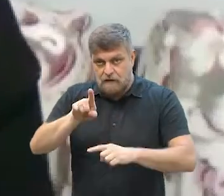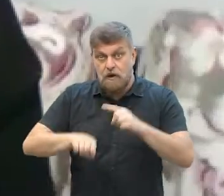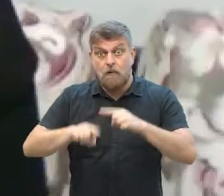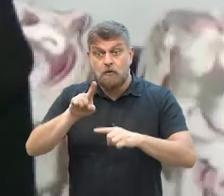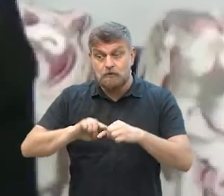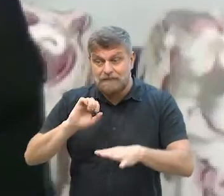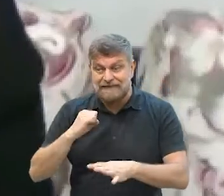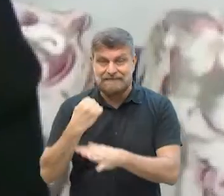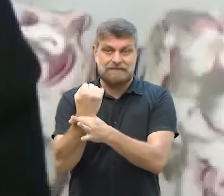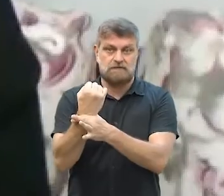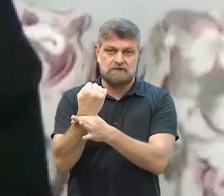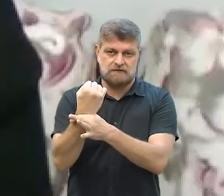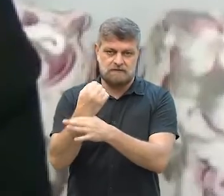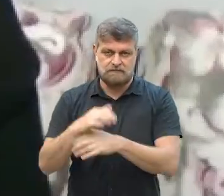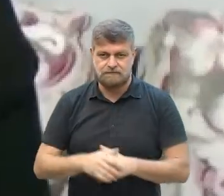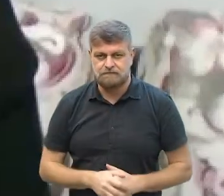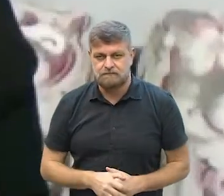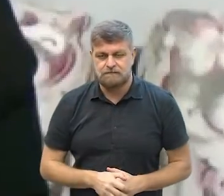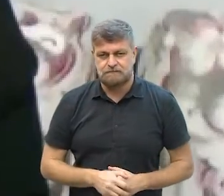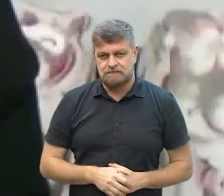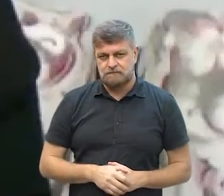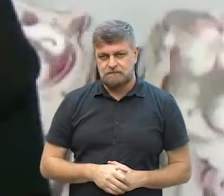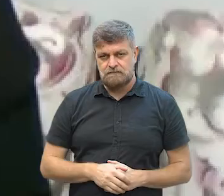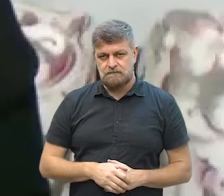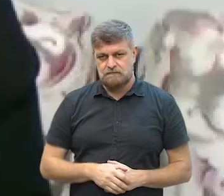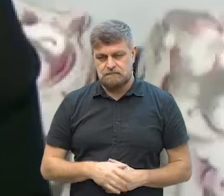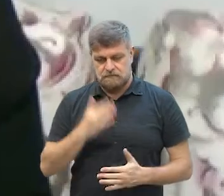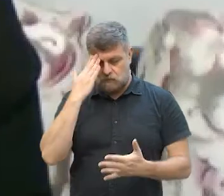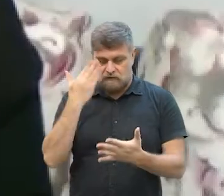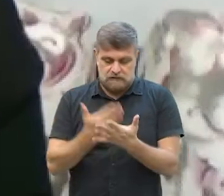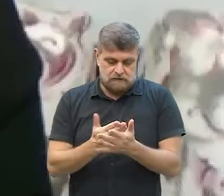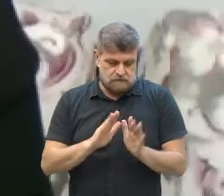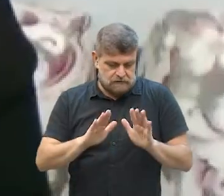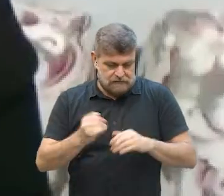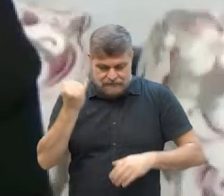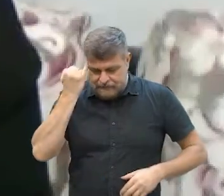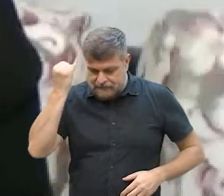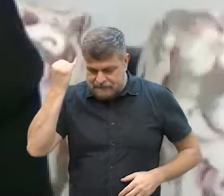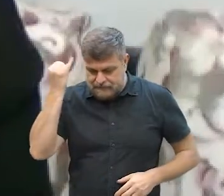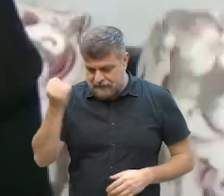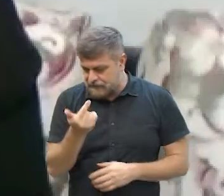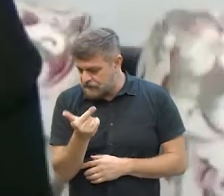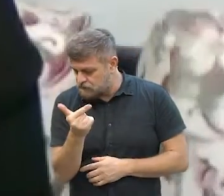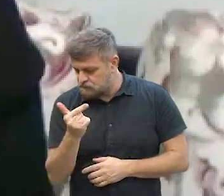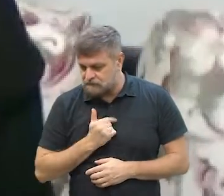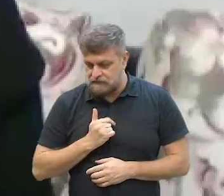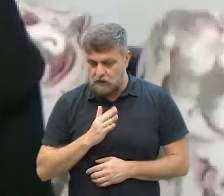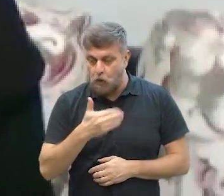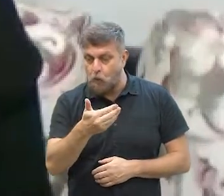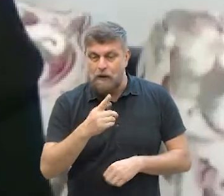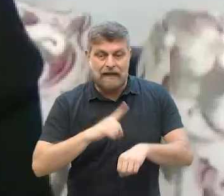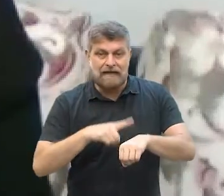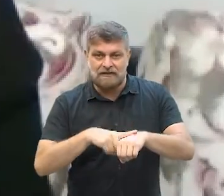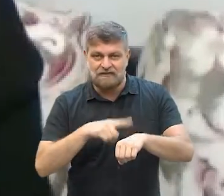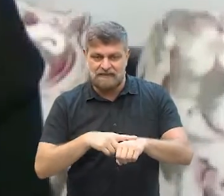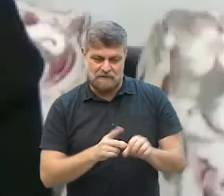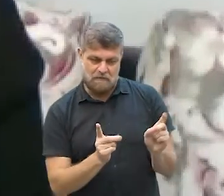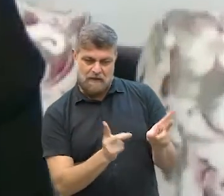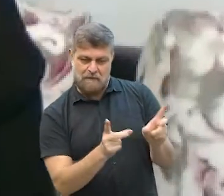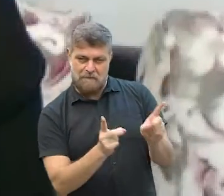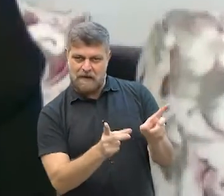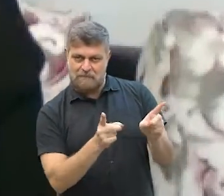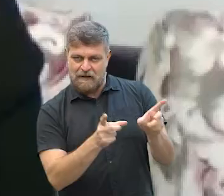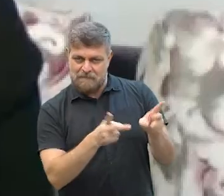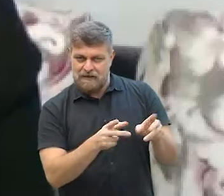seguro. Eu acredito, eu não tenho muita ideia de qual tempo para colocar o produto no mercado, mas eu acredito